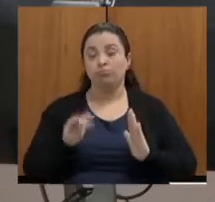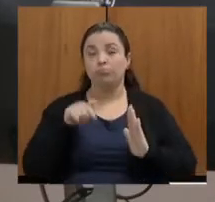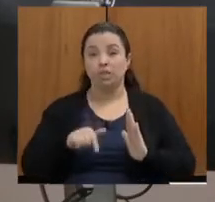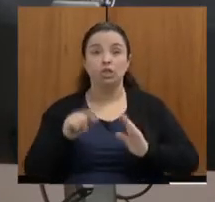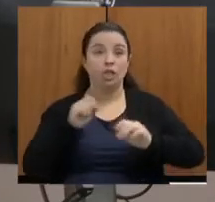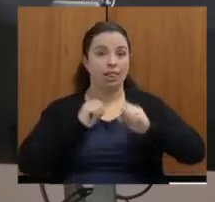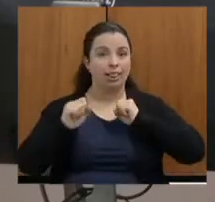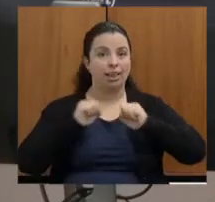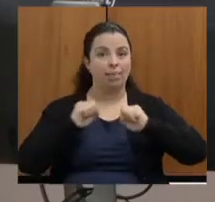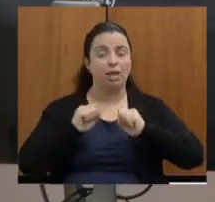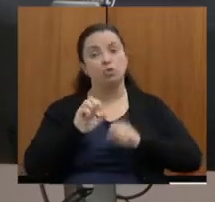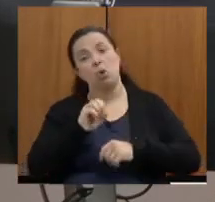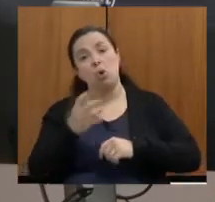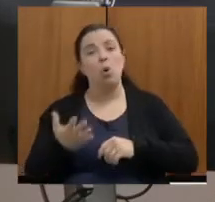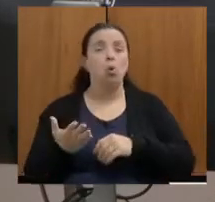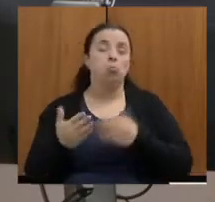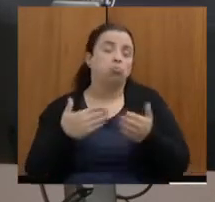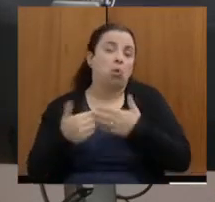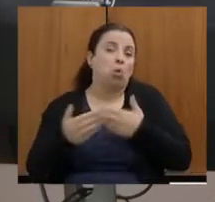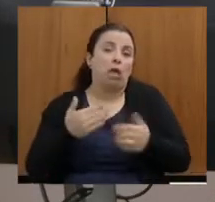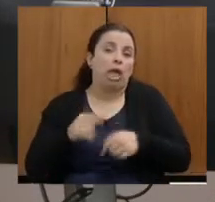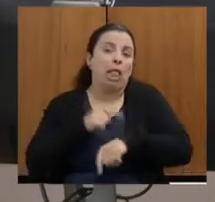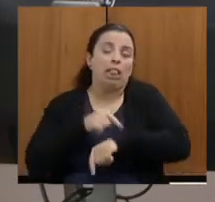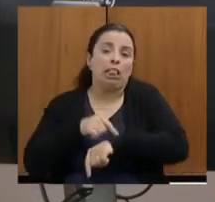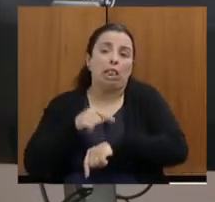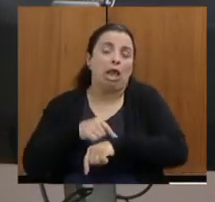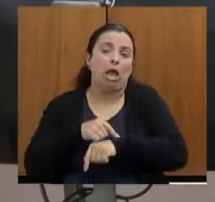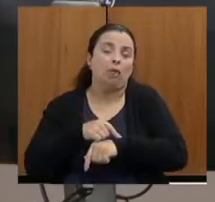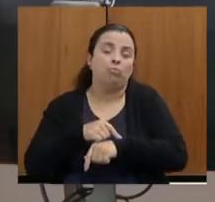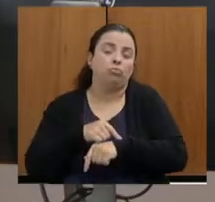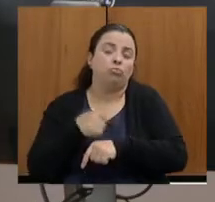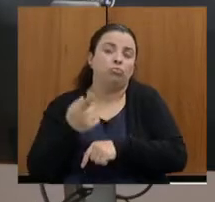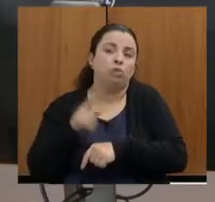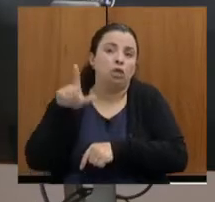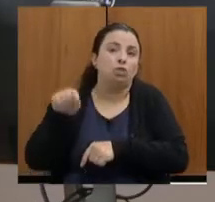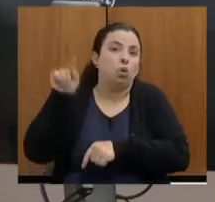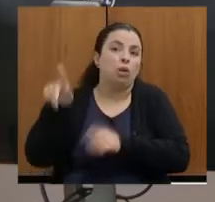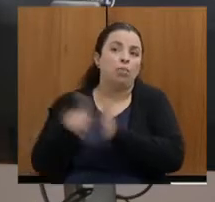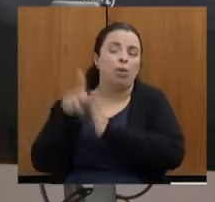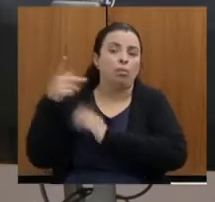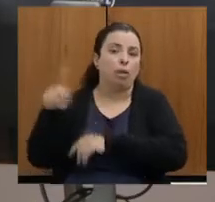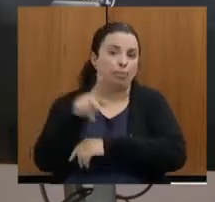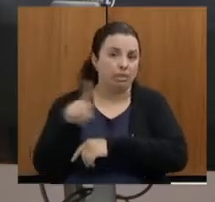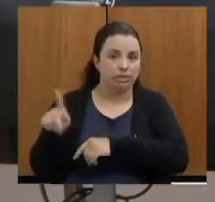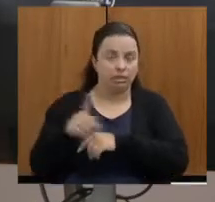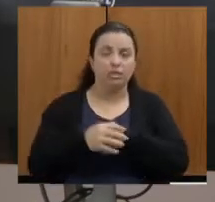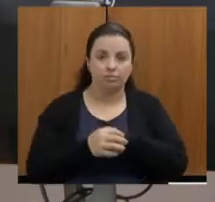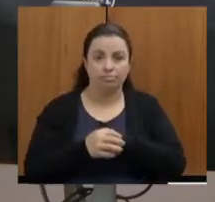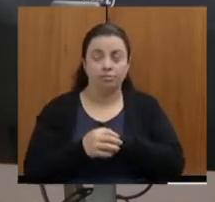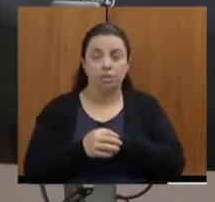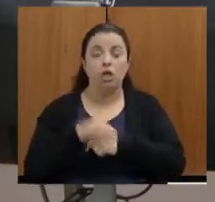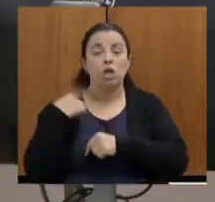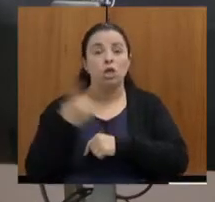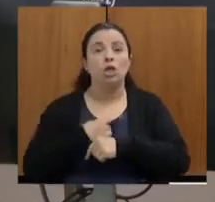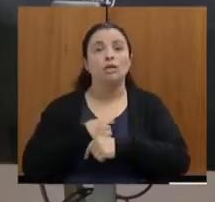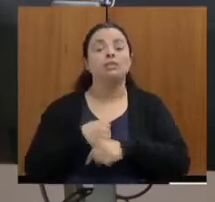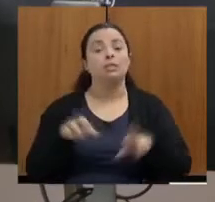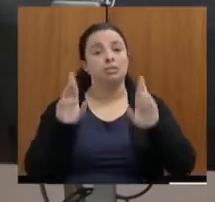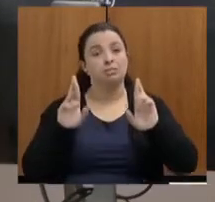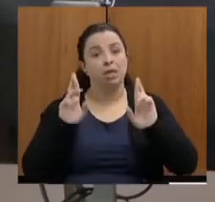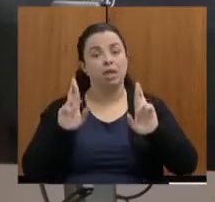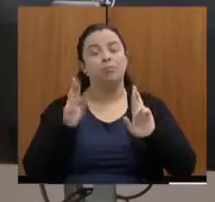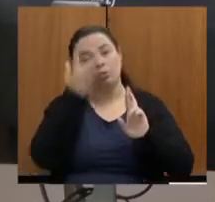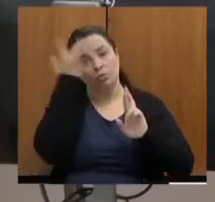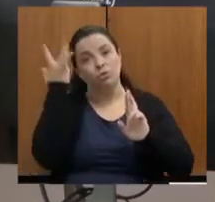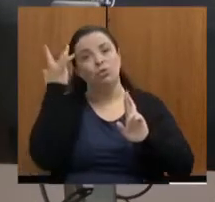ou a qualquer momento durante a reunião a critério da presidência contamos com a participação do público agora